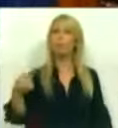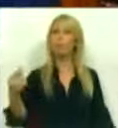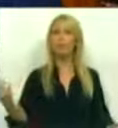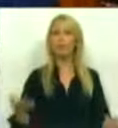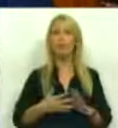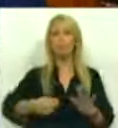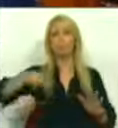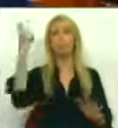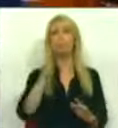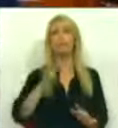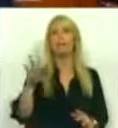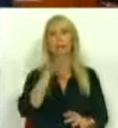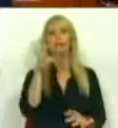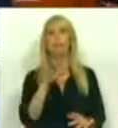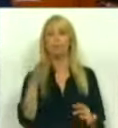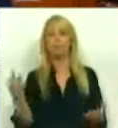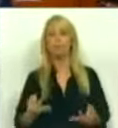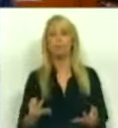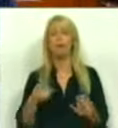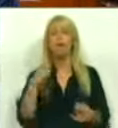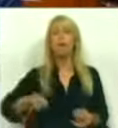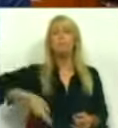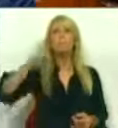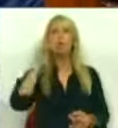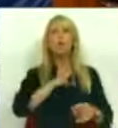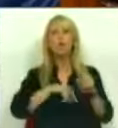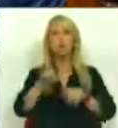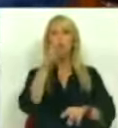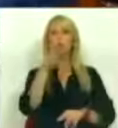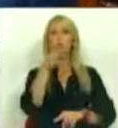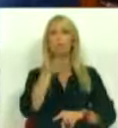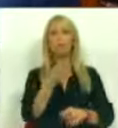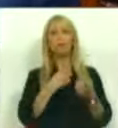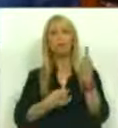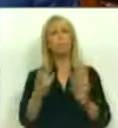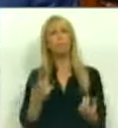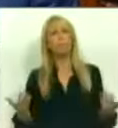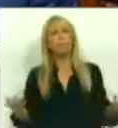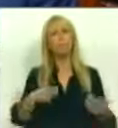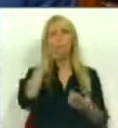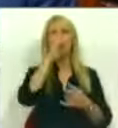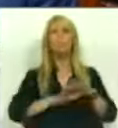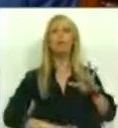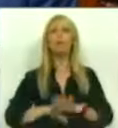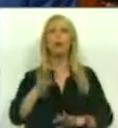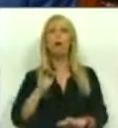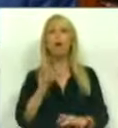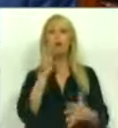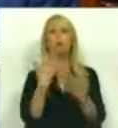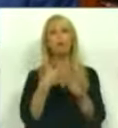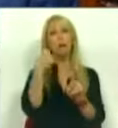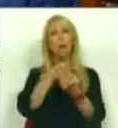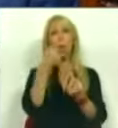famílias. Muitos dos senhores deputados se têm perguntado sobre o que está a fazer o Governo para